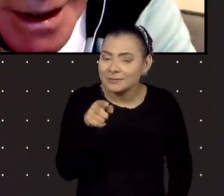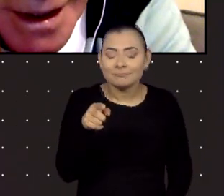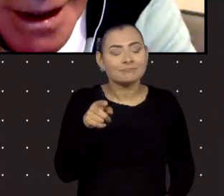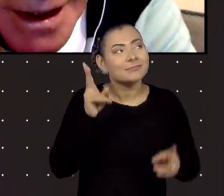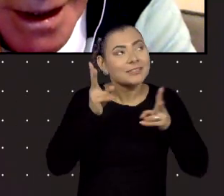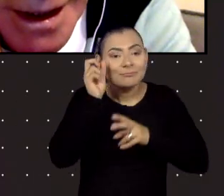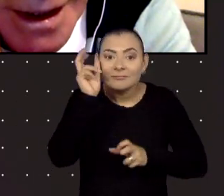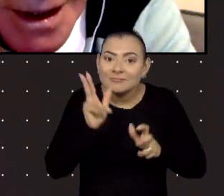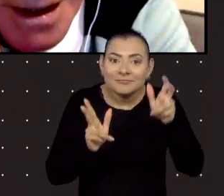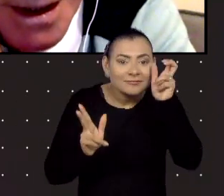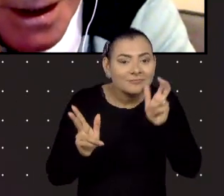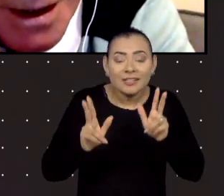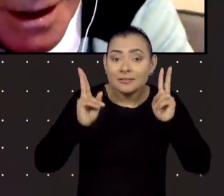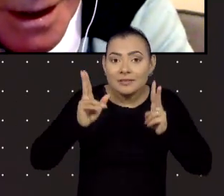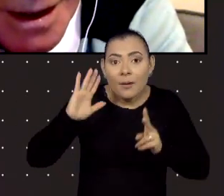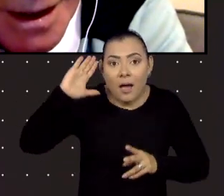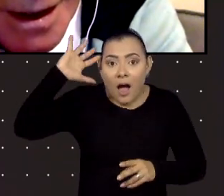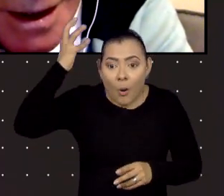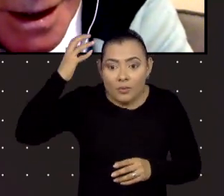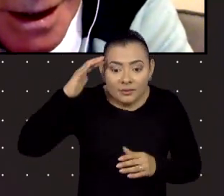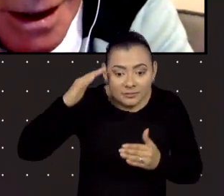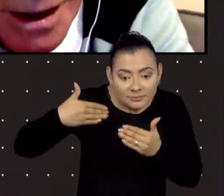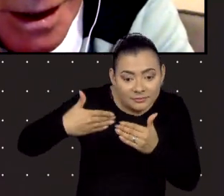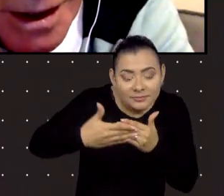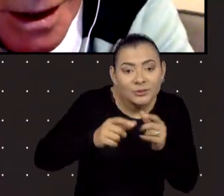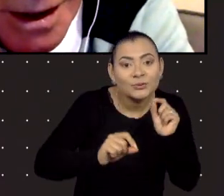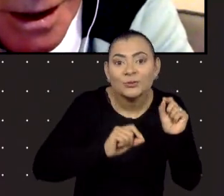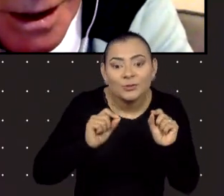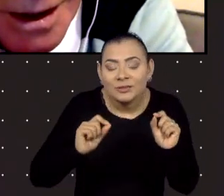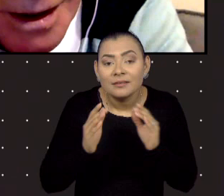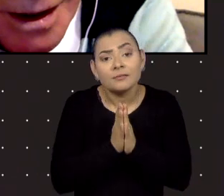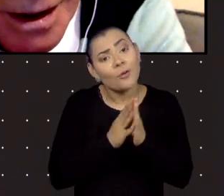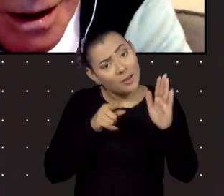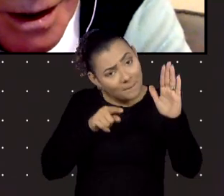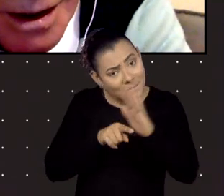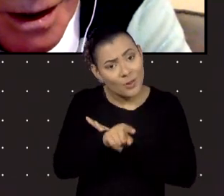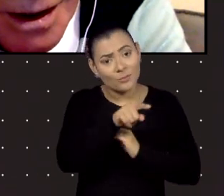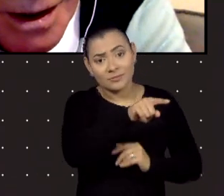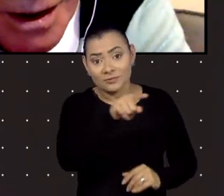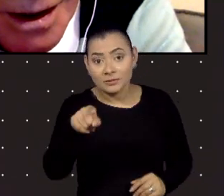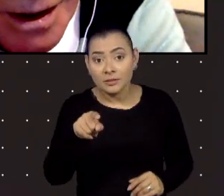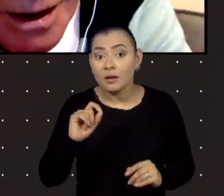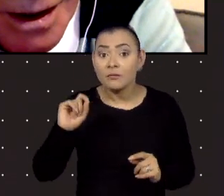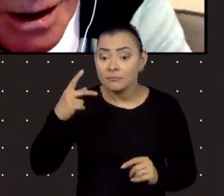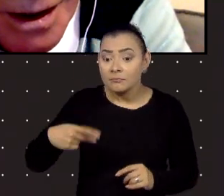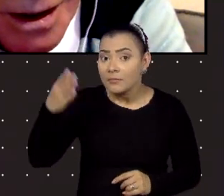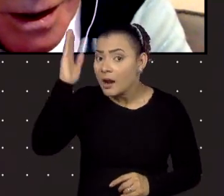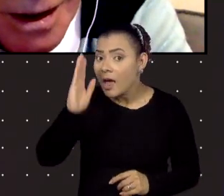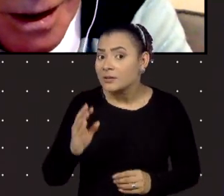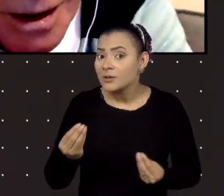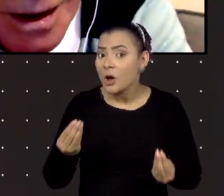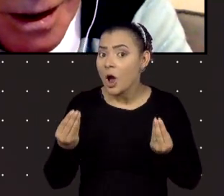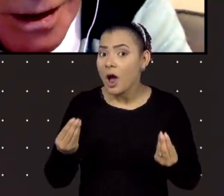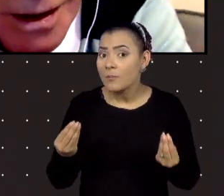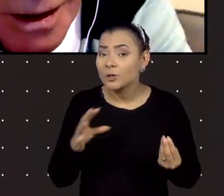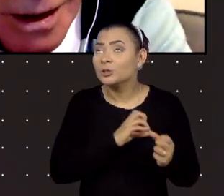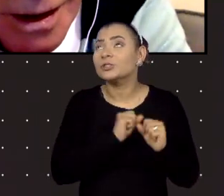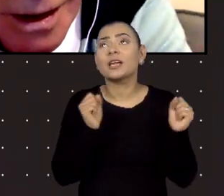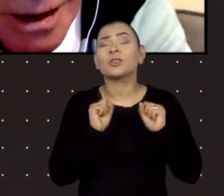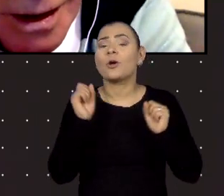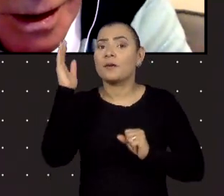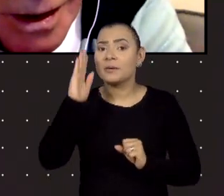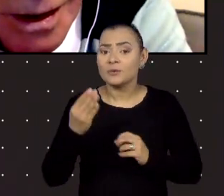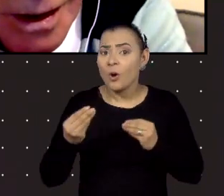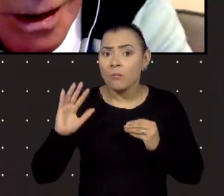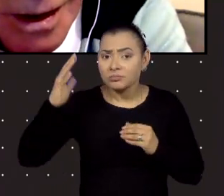às coisas que sabe o que vai acontecer. Então eu quero te fazer uma pergunta, como é que vai ser o Brasil que a gente adora? Se